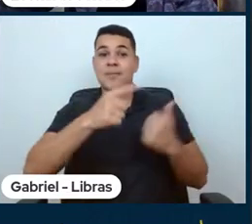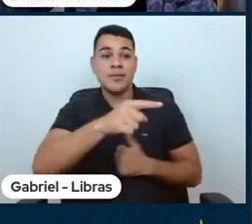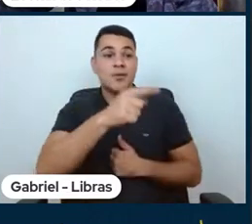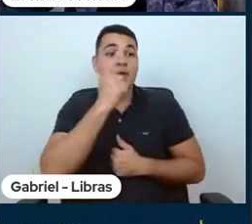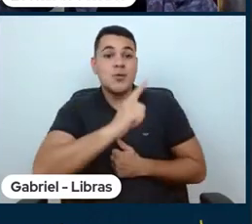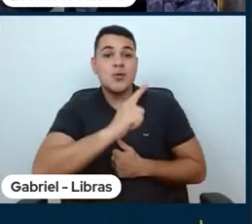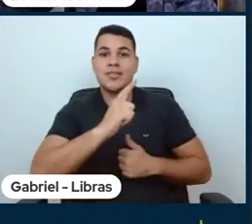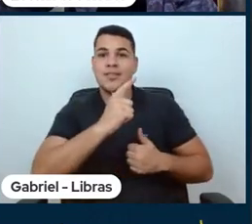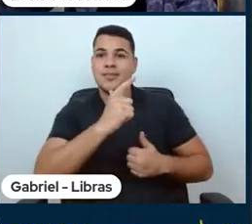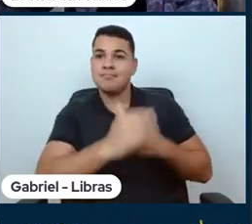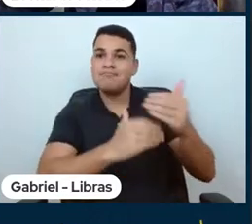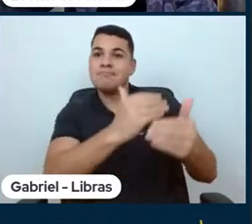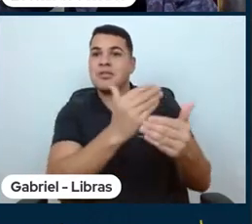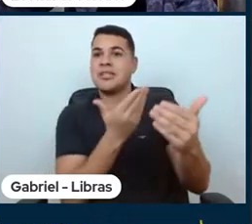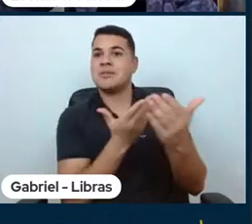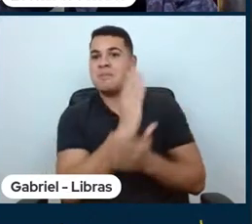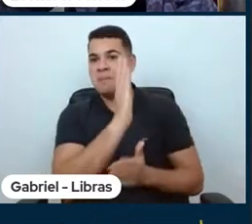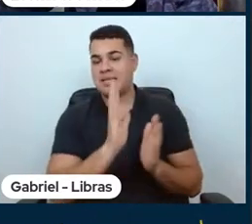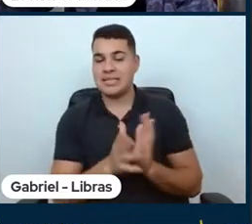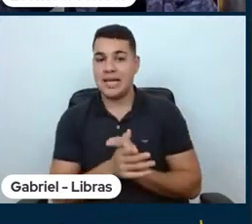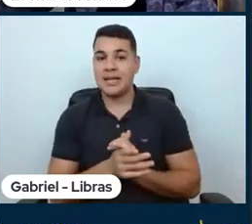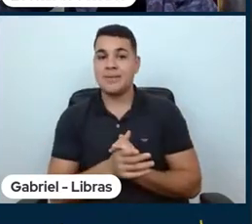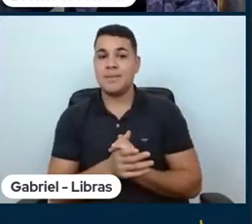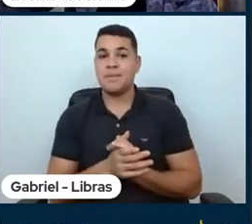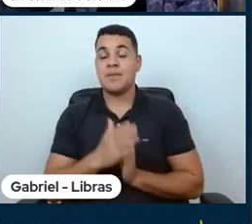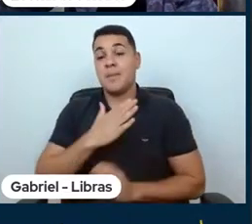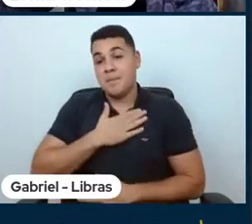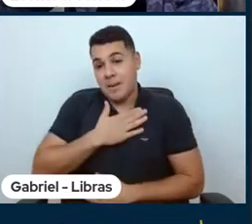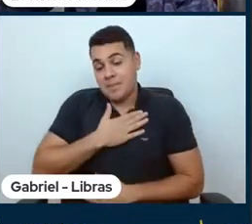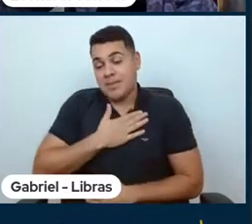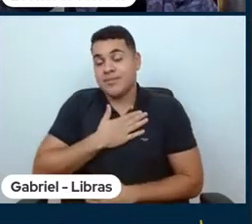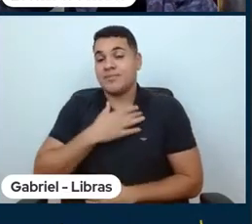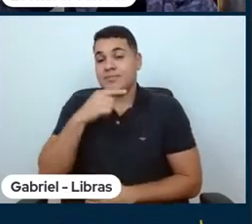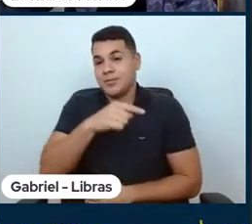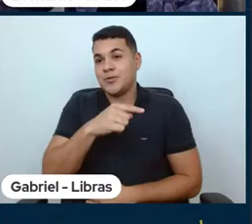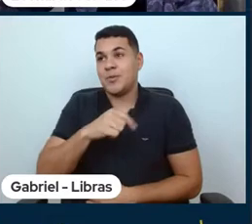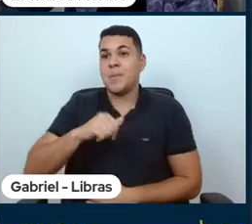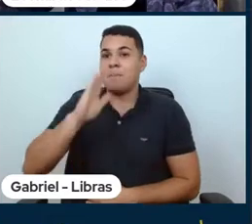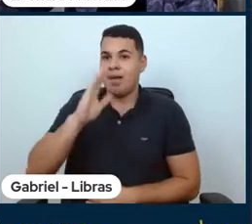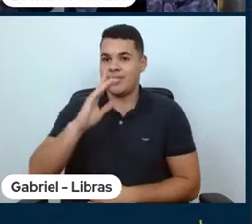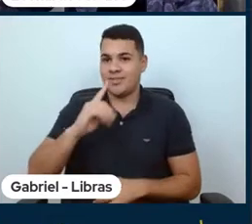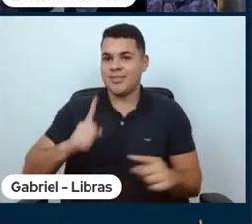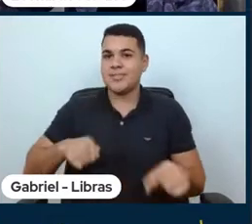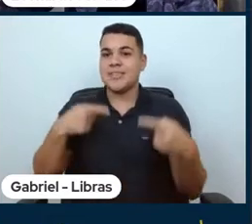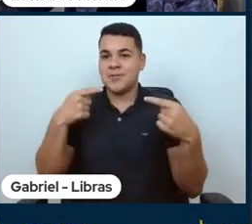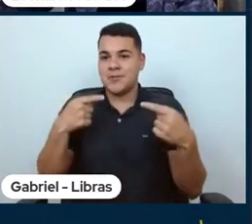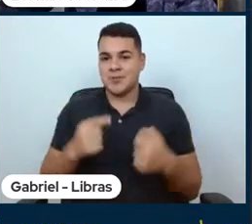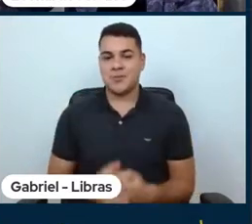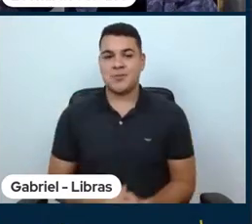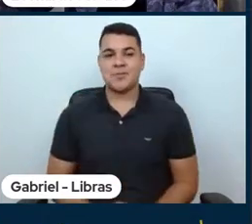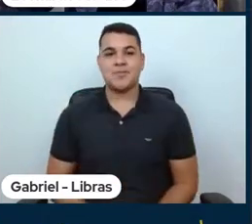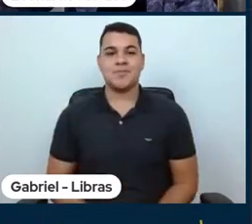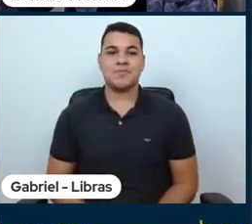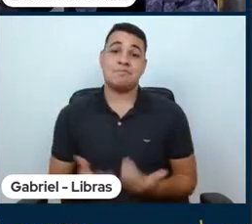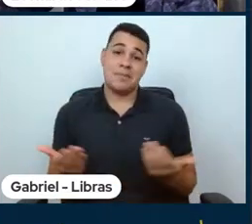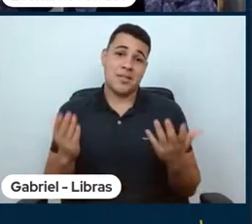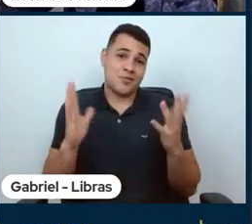nos processos seletivos. Então, para mim isso foi um grande desafio. É isso aí,